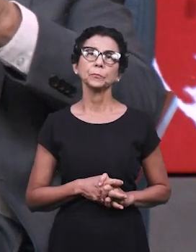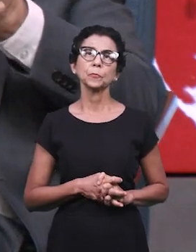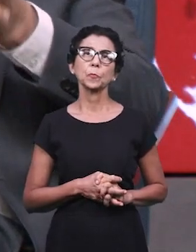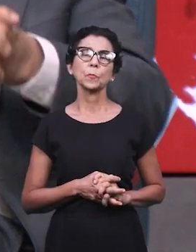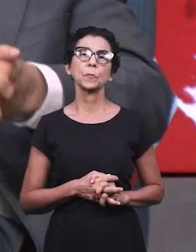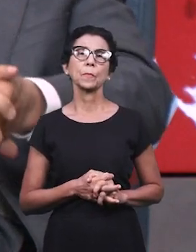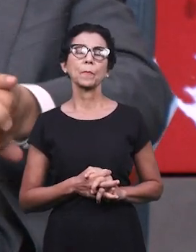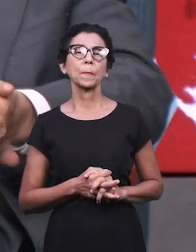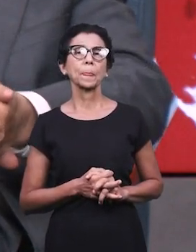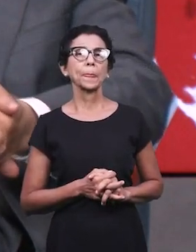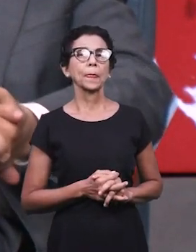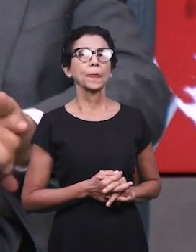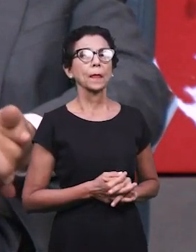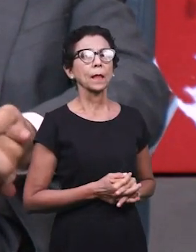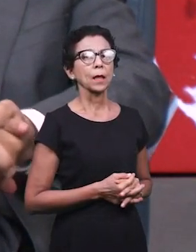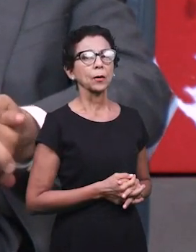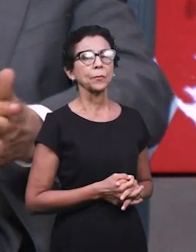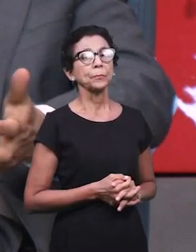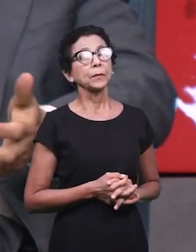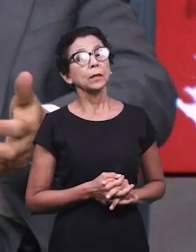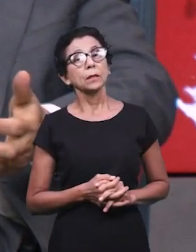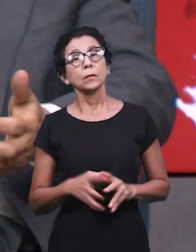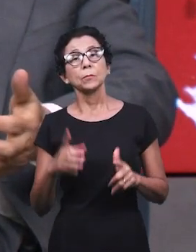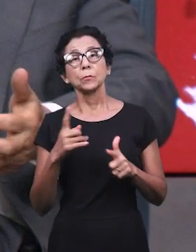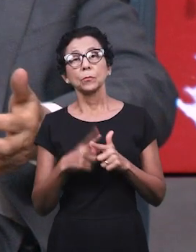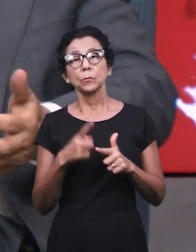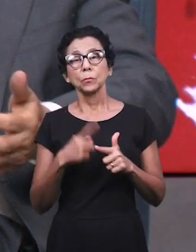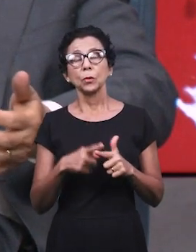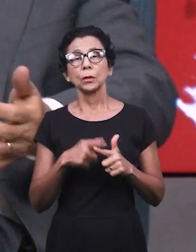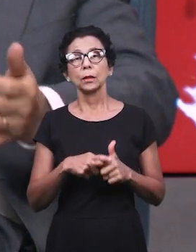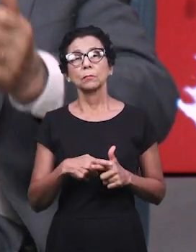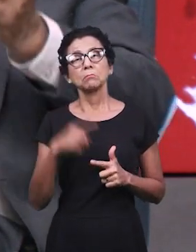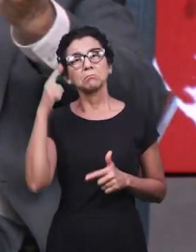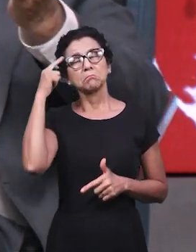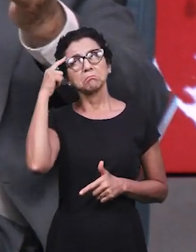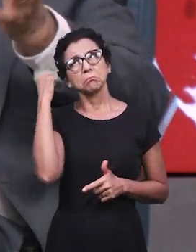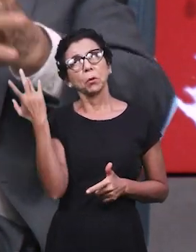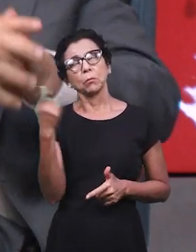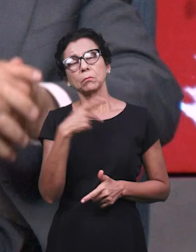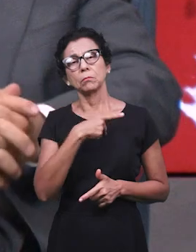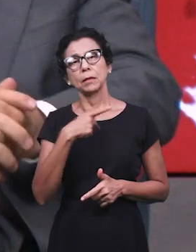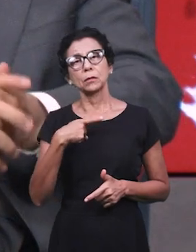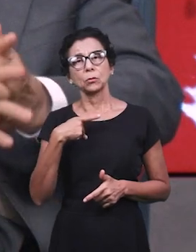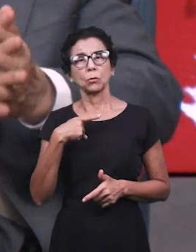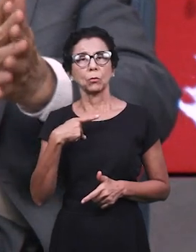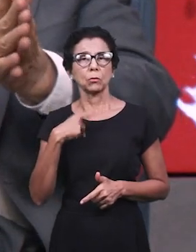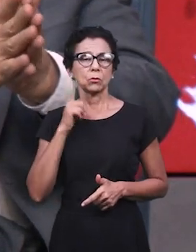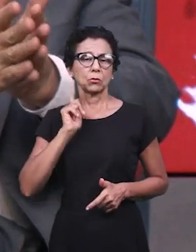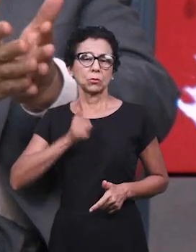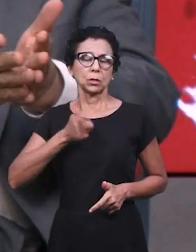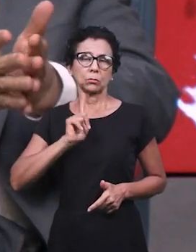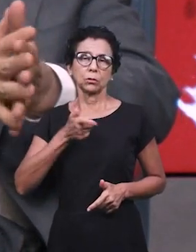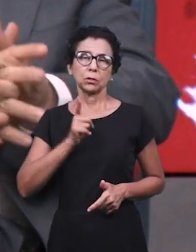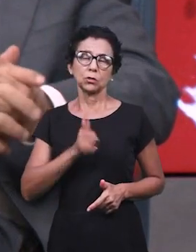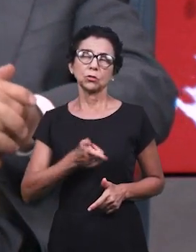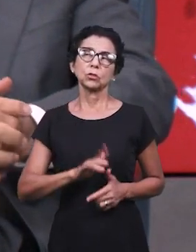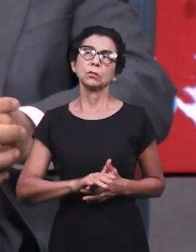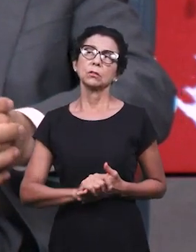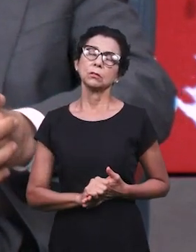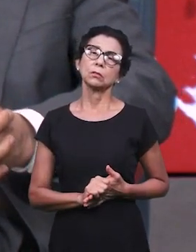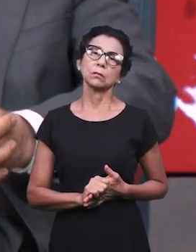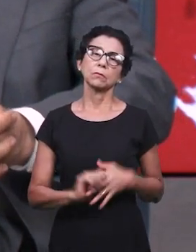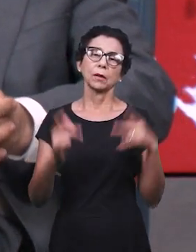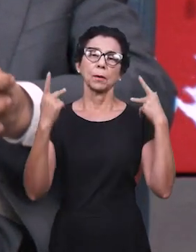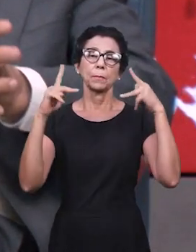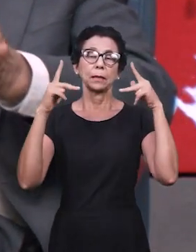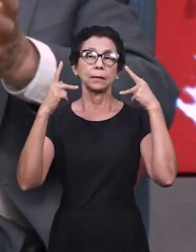da noite seria o pastor Gedeuti, né? O pastor Gedeuti, que tem um conhecimento mais amplo da